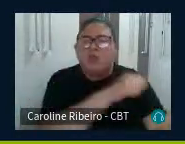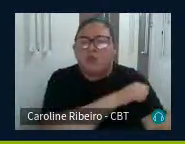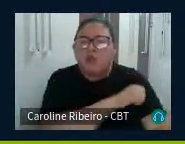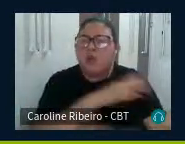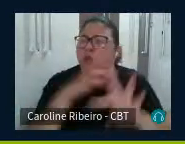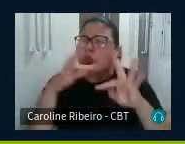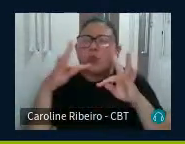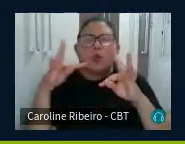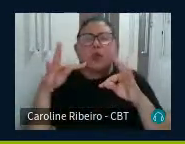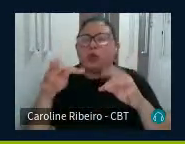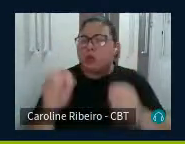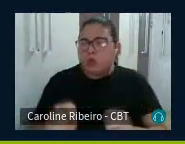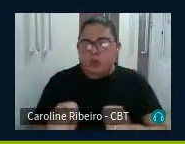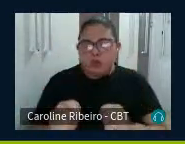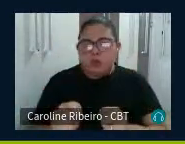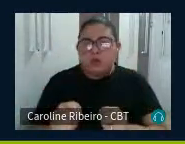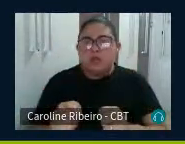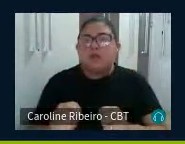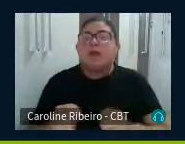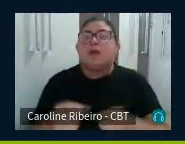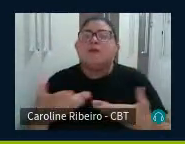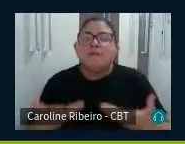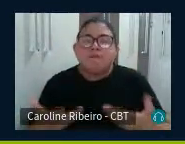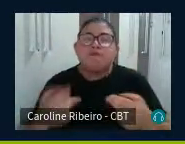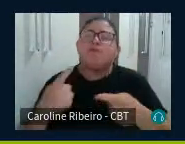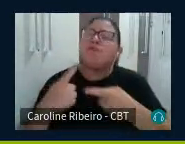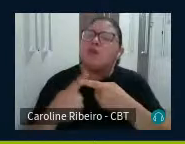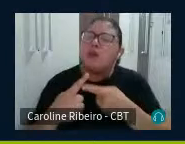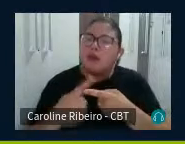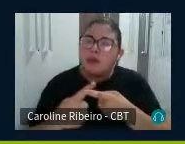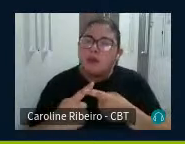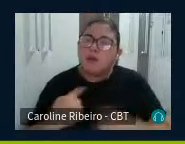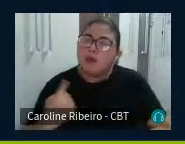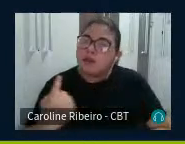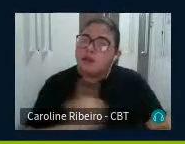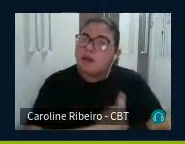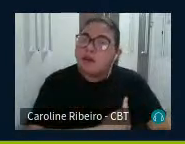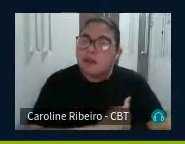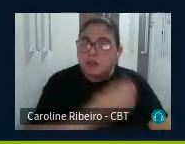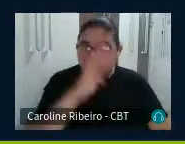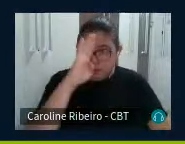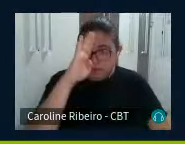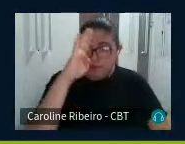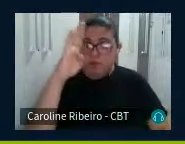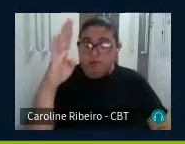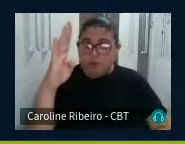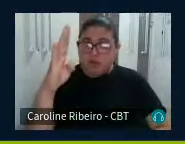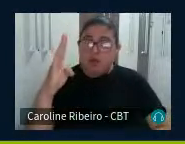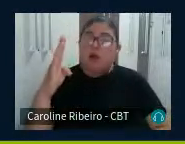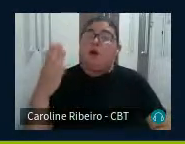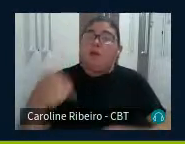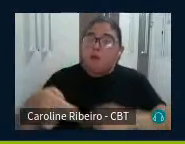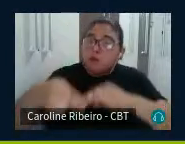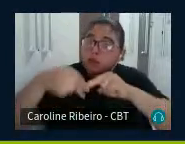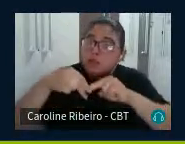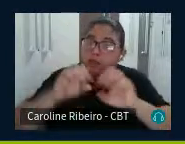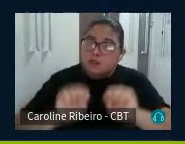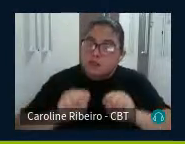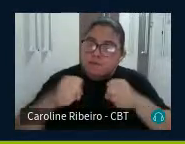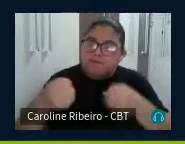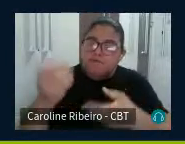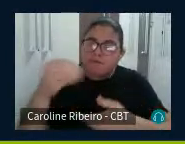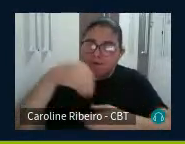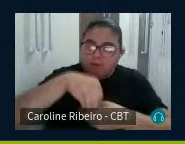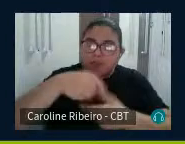nossos alunos, porque os nossos alunos são a nossa razão de existir. Então, eu espero que vocês tenham